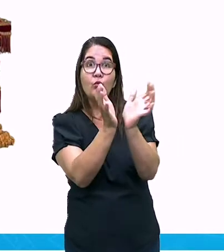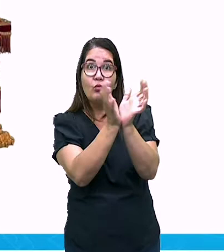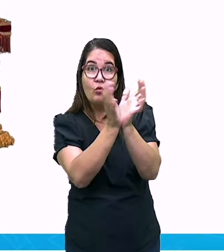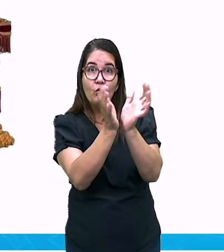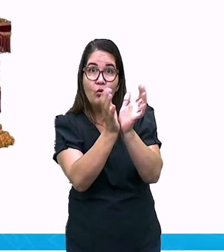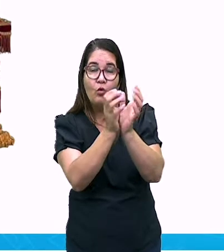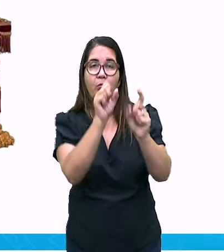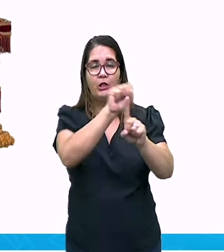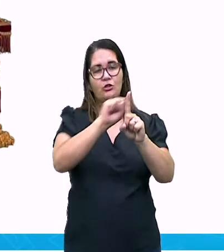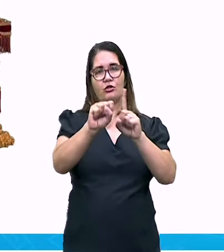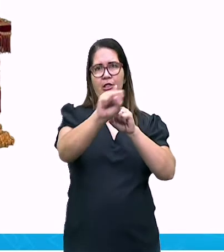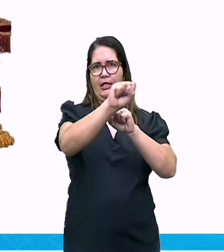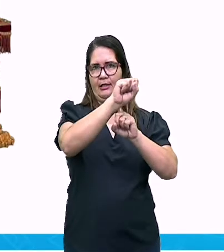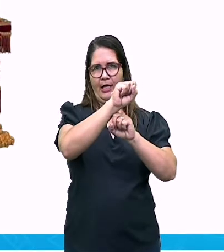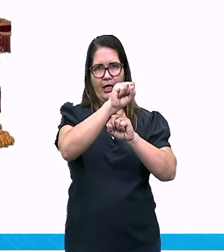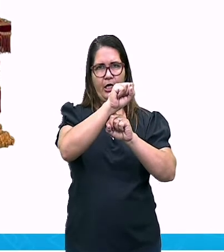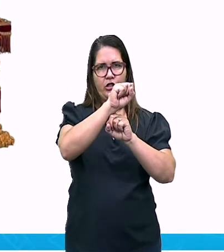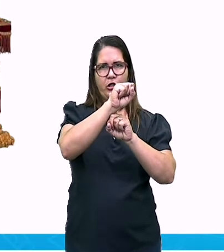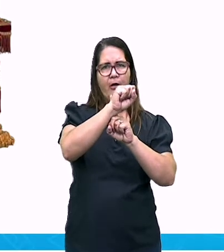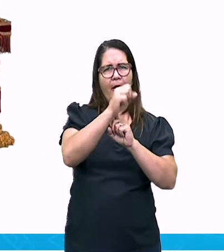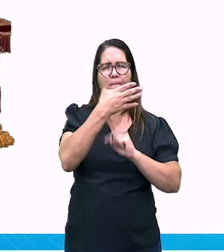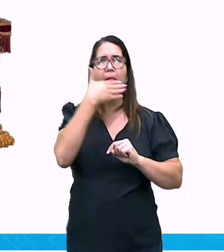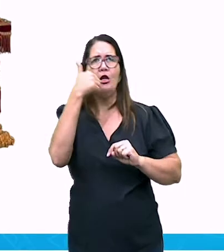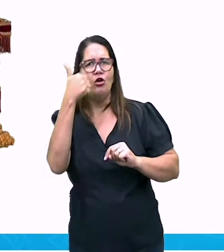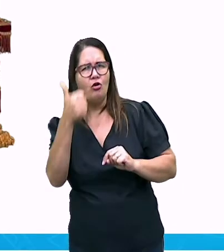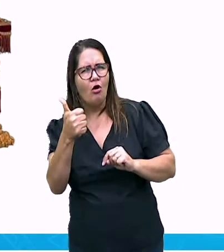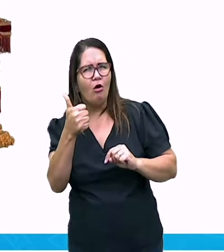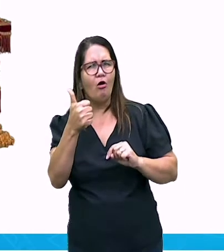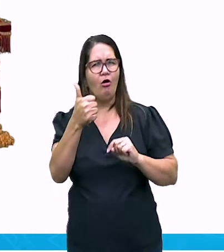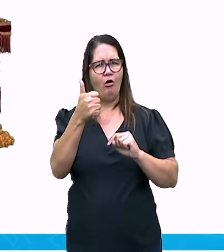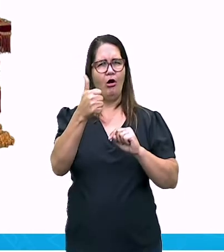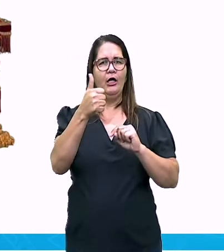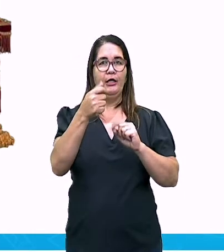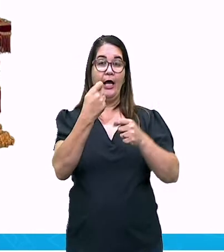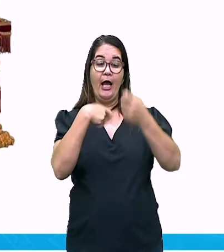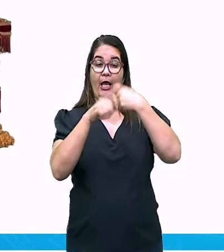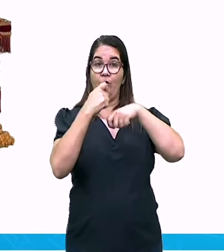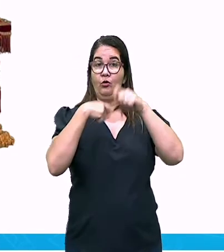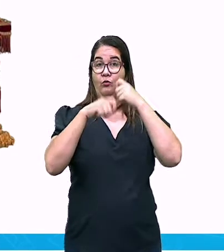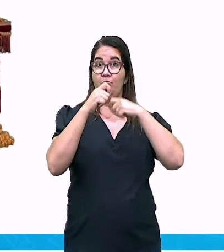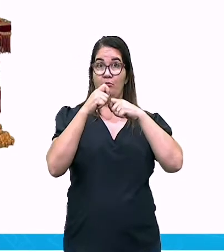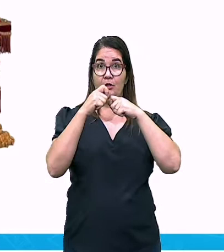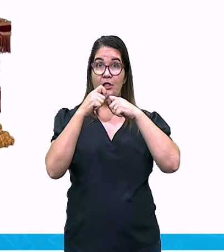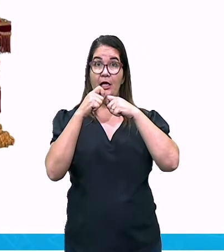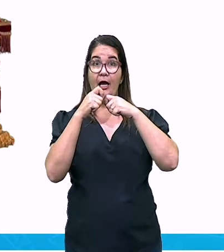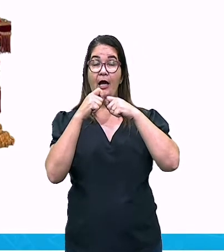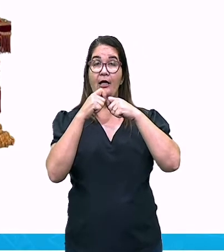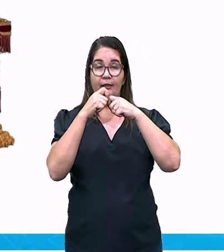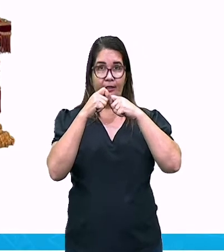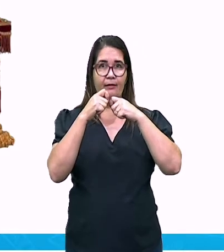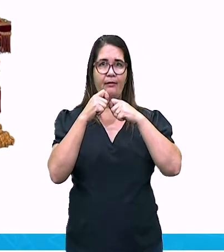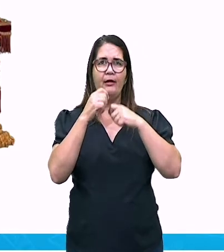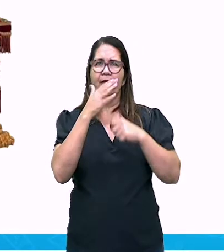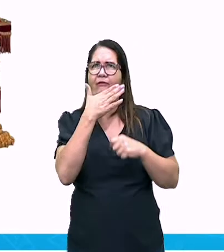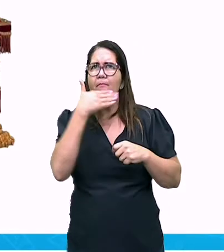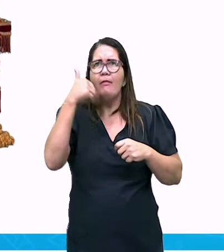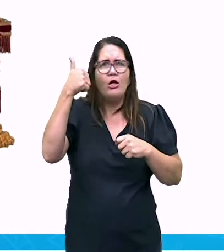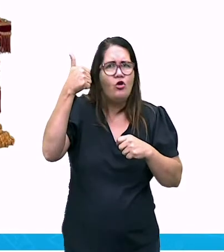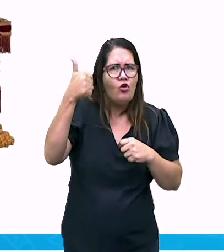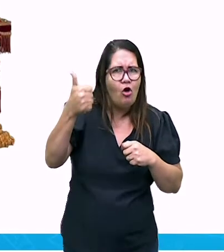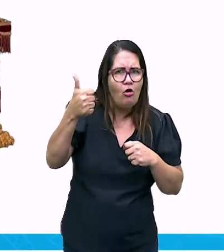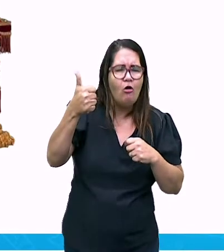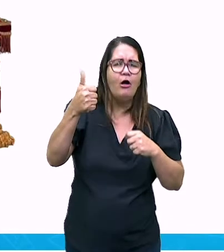maior preocupação passava a ser proteger essa região e administrar bem os